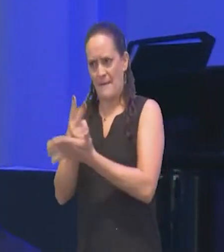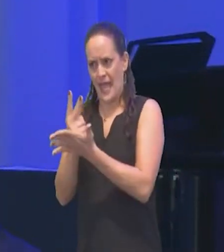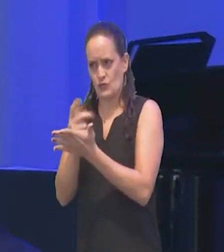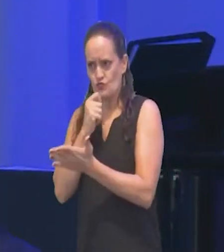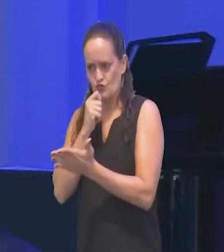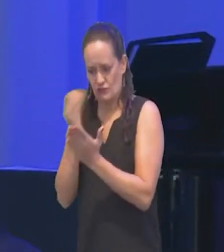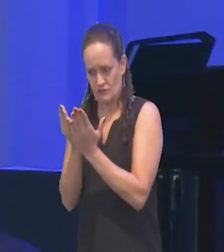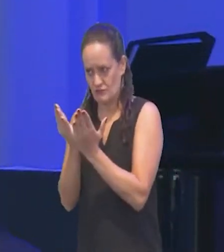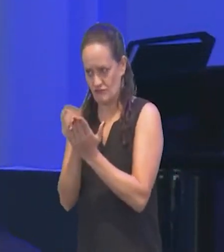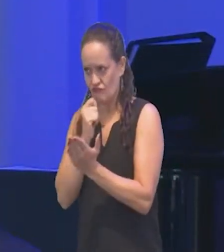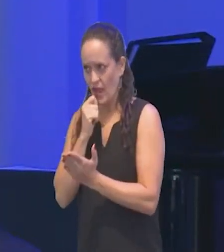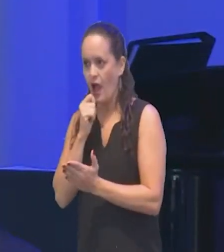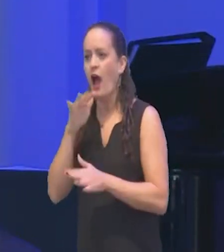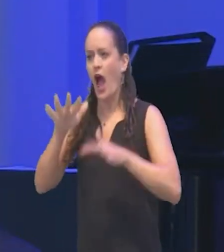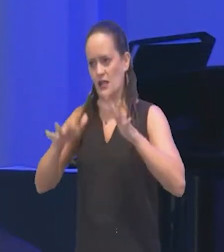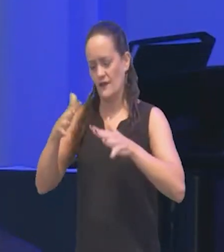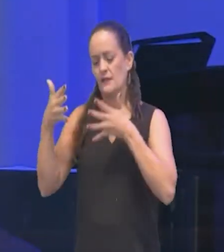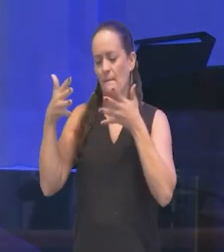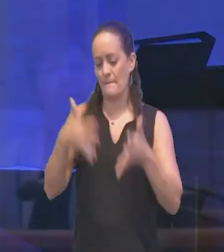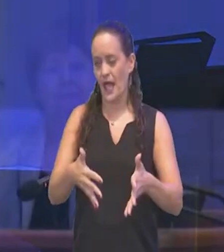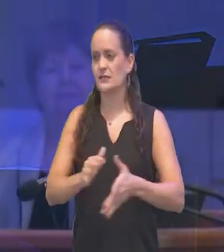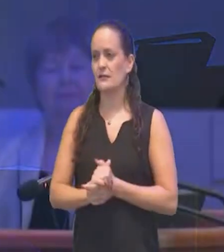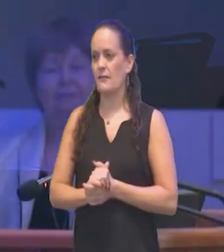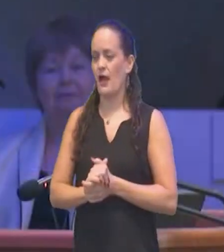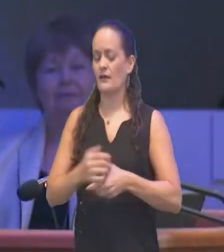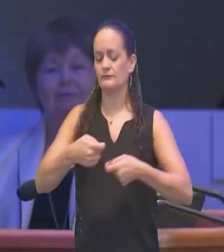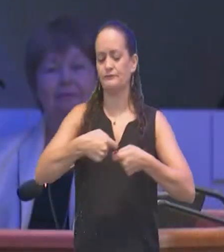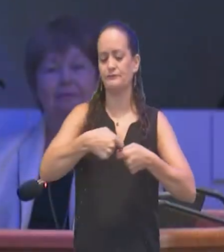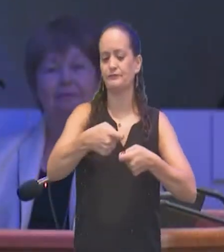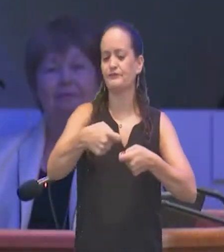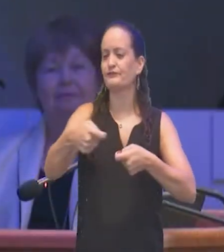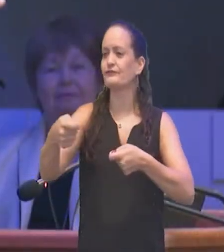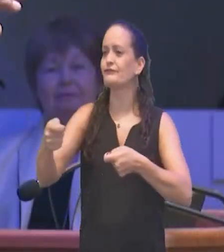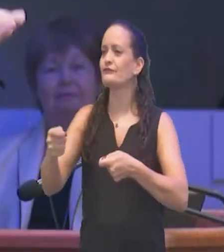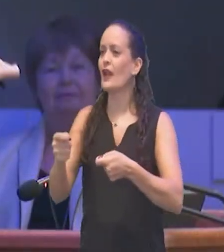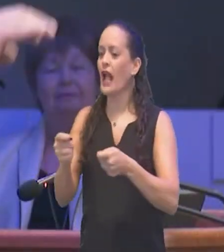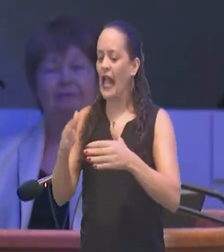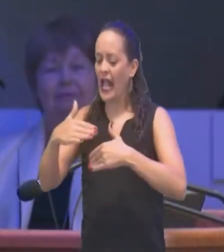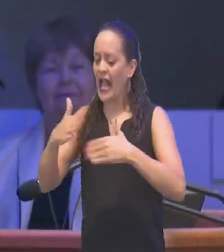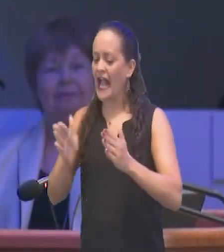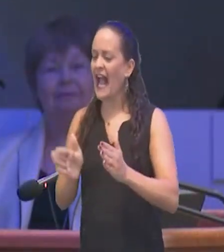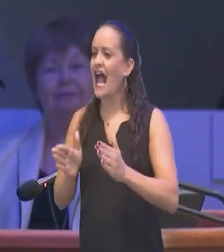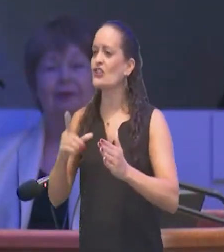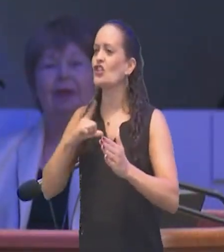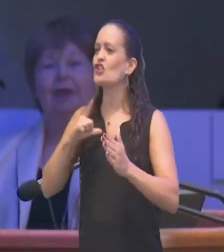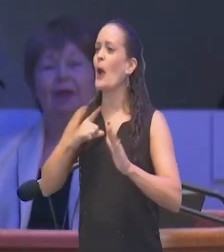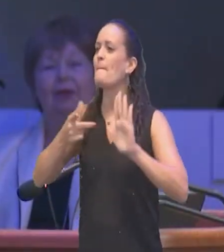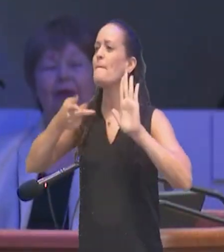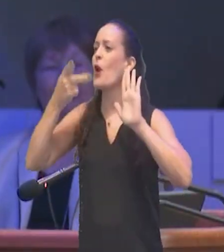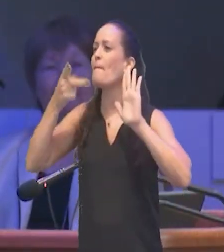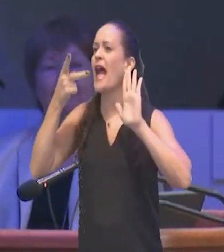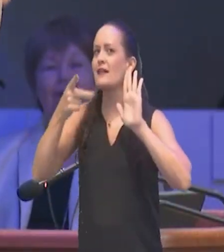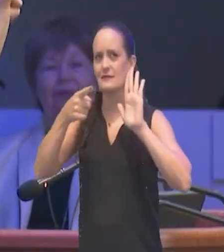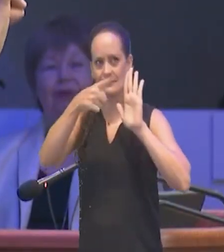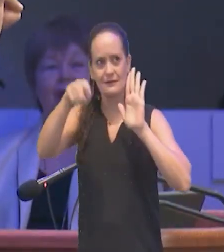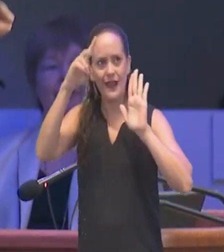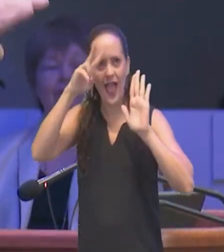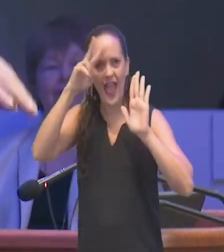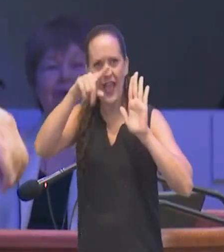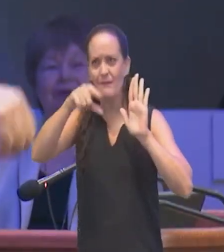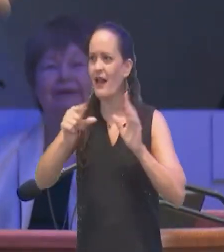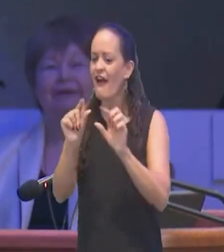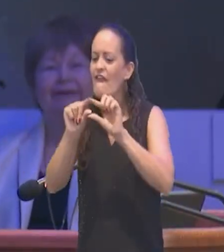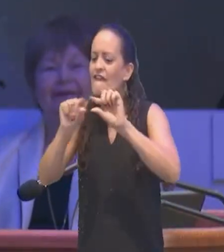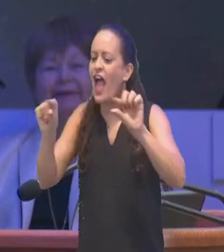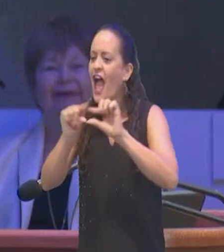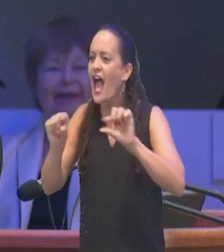quando ele participava, distribuíamos a caixinha de promessas. Quantos se lembram aqui de caixinha de promessa? Aqueles versinhos bíblicos